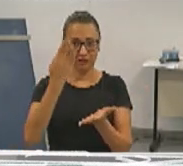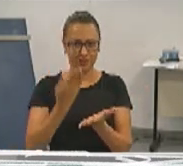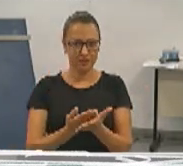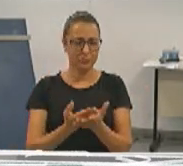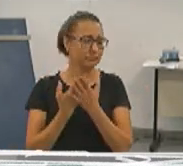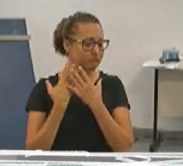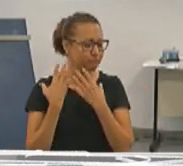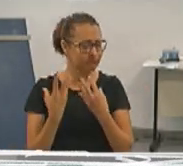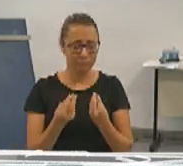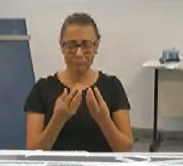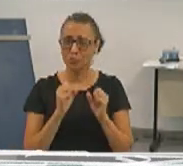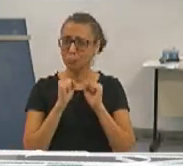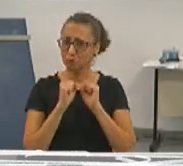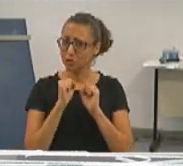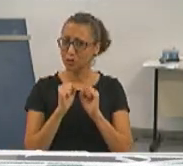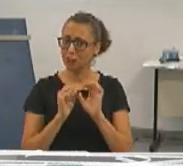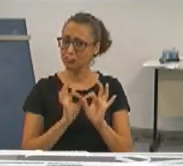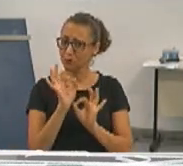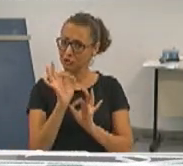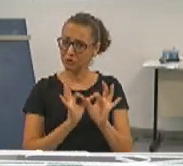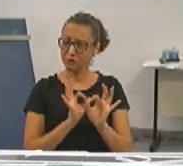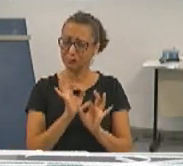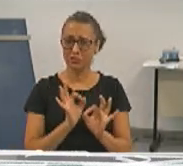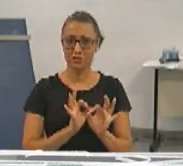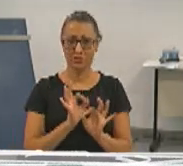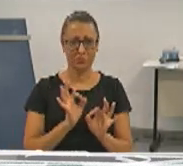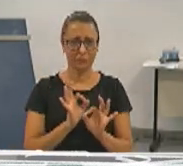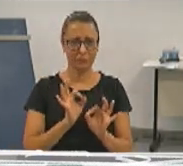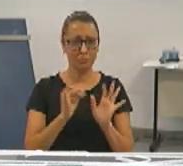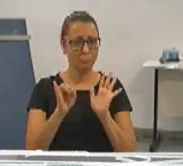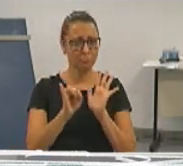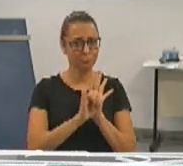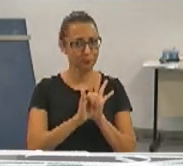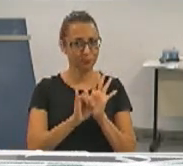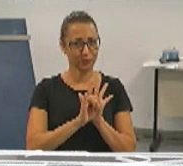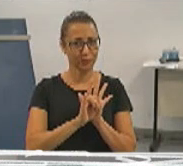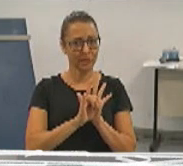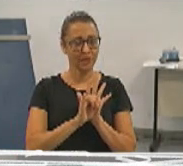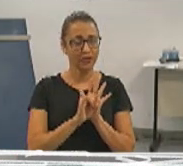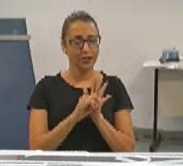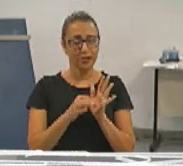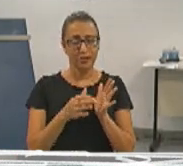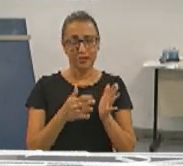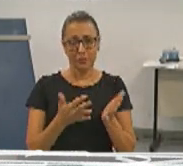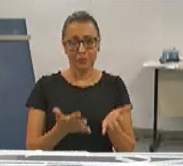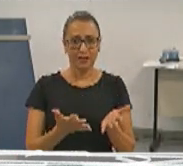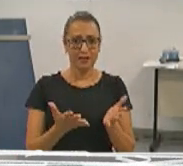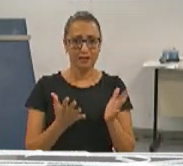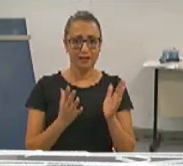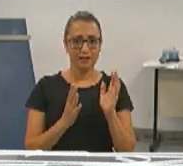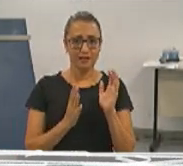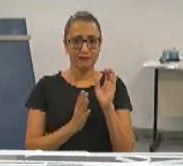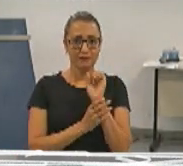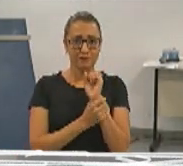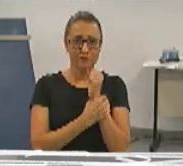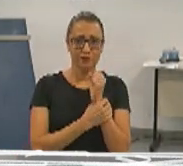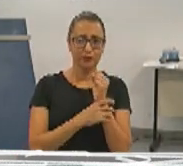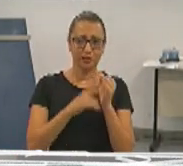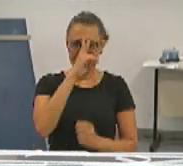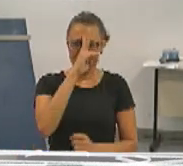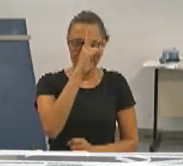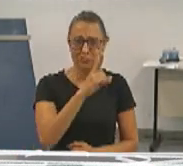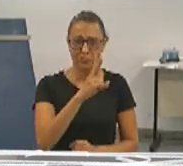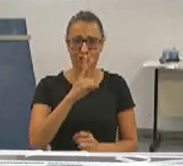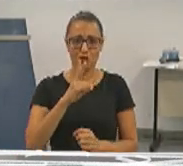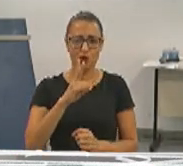que podemos construir uma identidade que se fortaleça a partir do vínculo com a